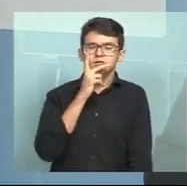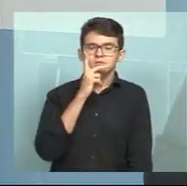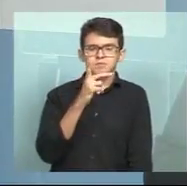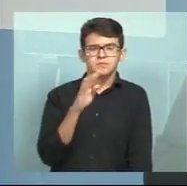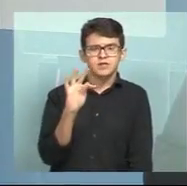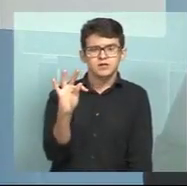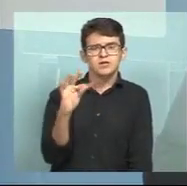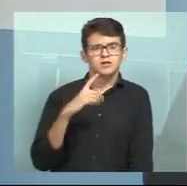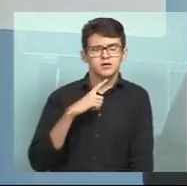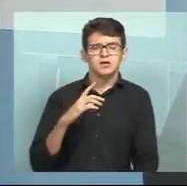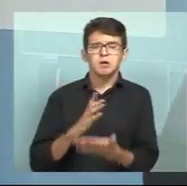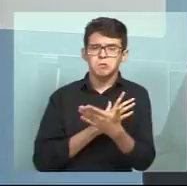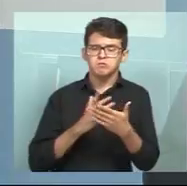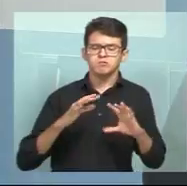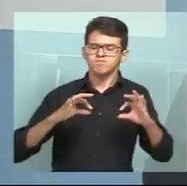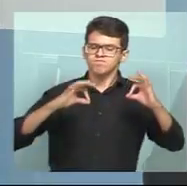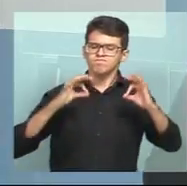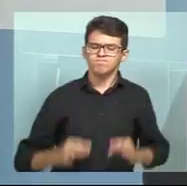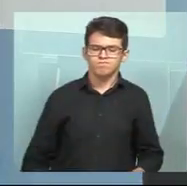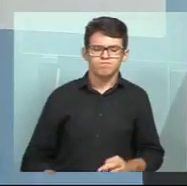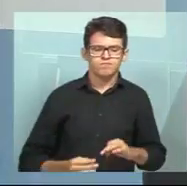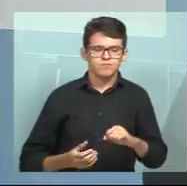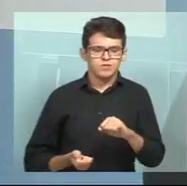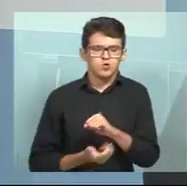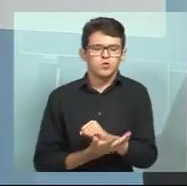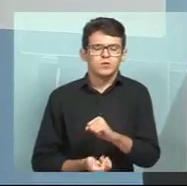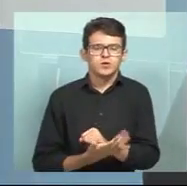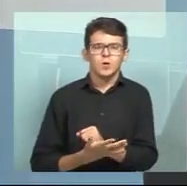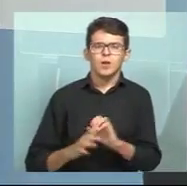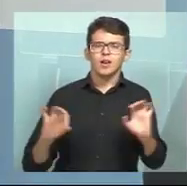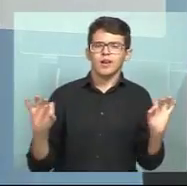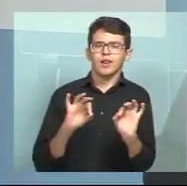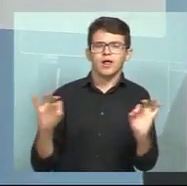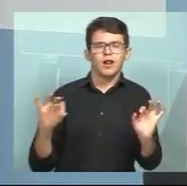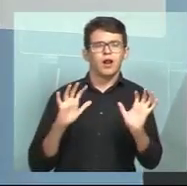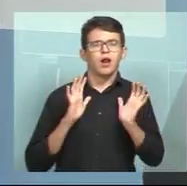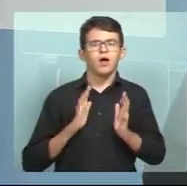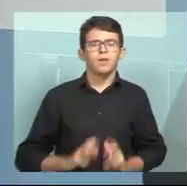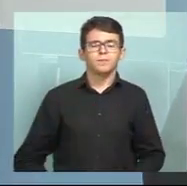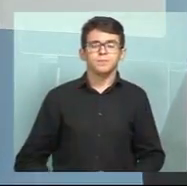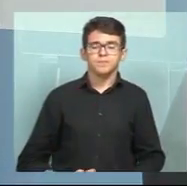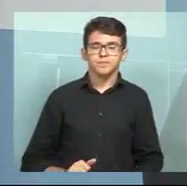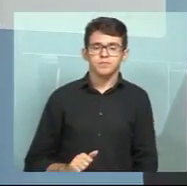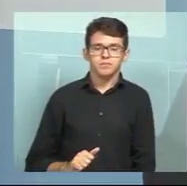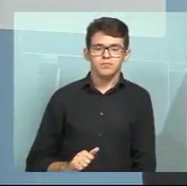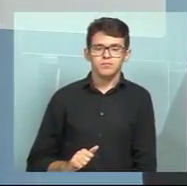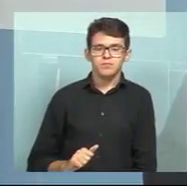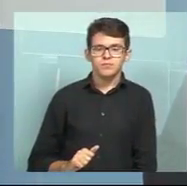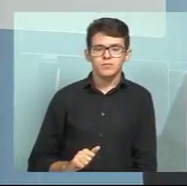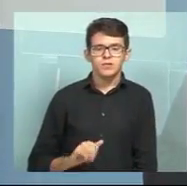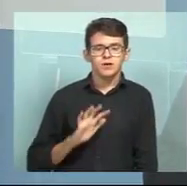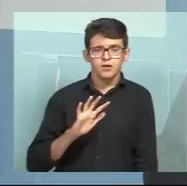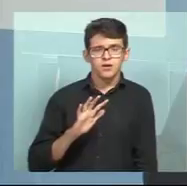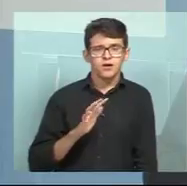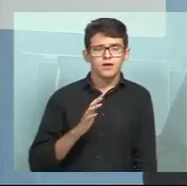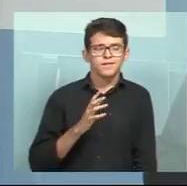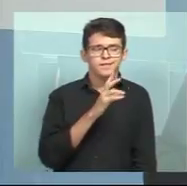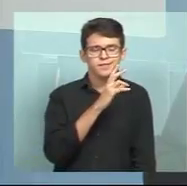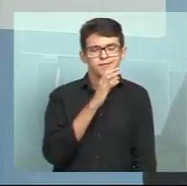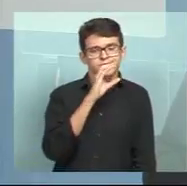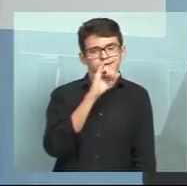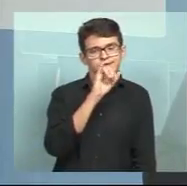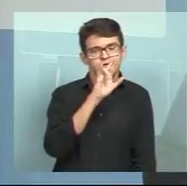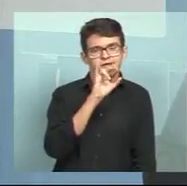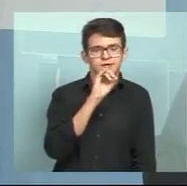né? Tem gente que ficou satisfeito com a solução e acha que está tudo nada acabado. O processo de corrupção no